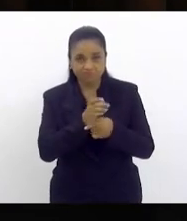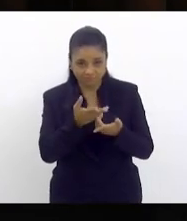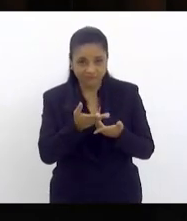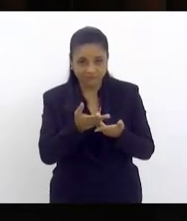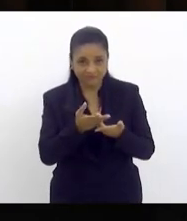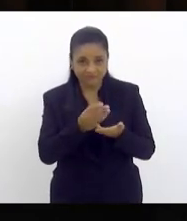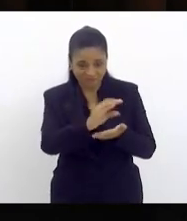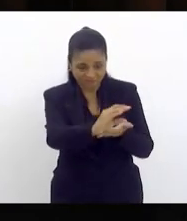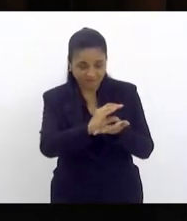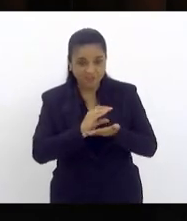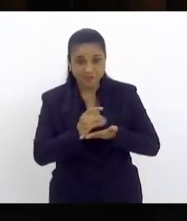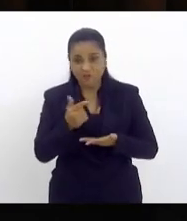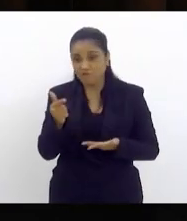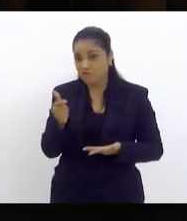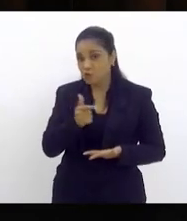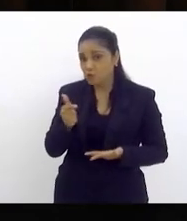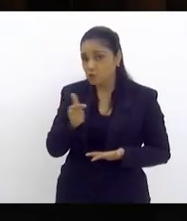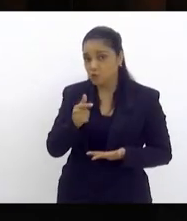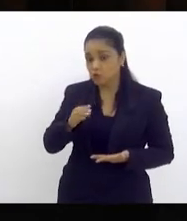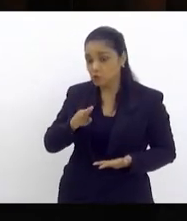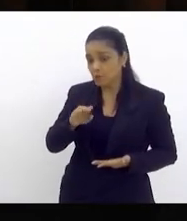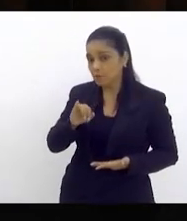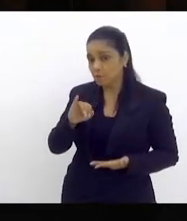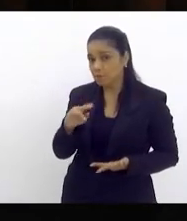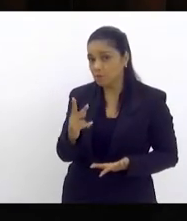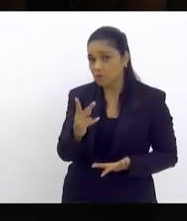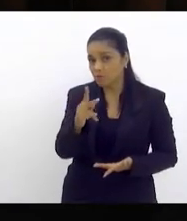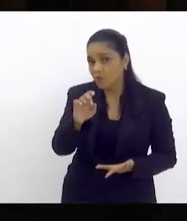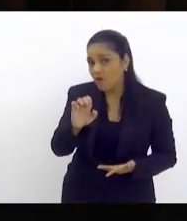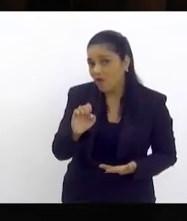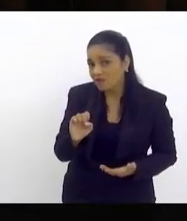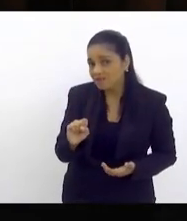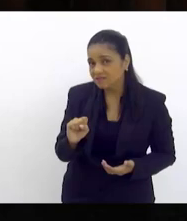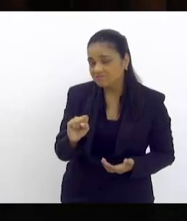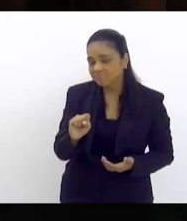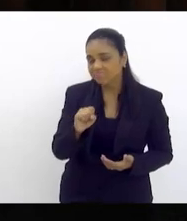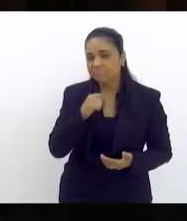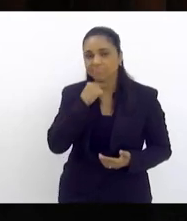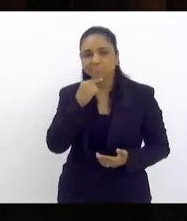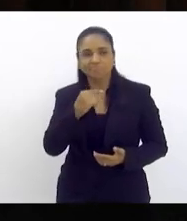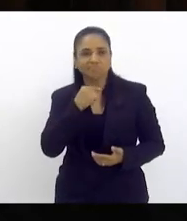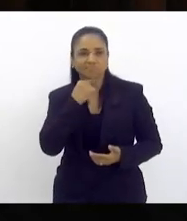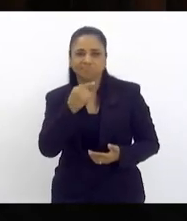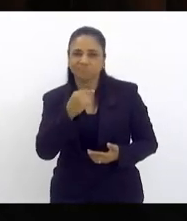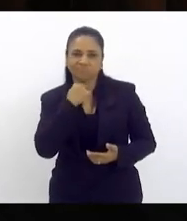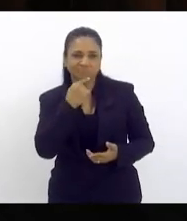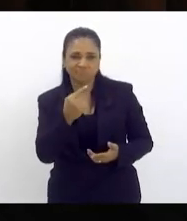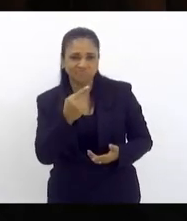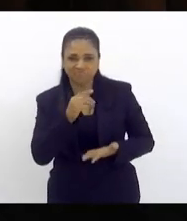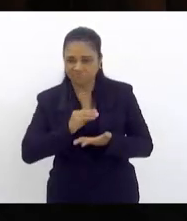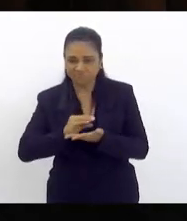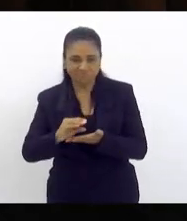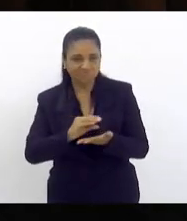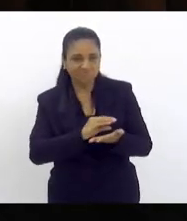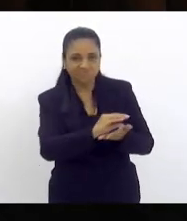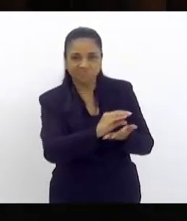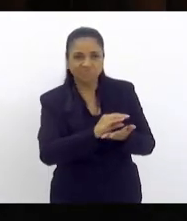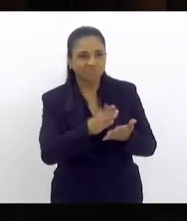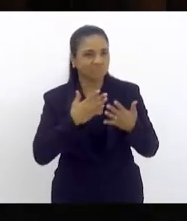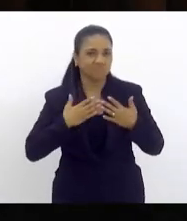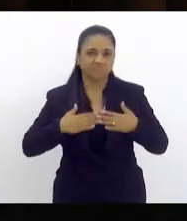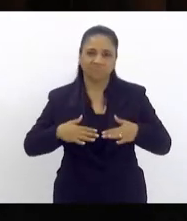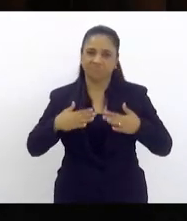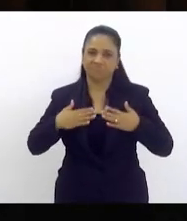de 22 bilhões, mas é evidente que isso não serviu para um prolongamento de uma